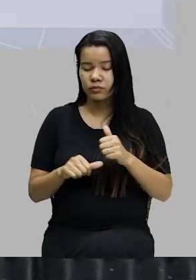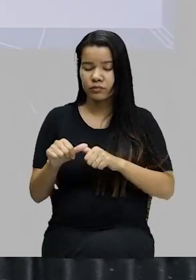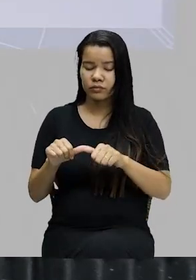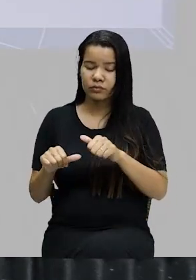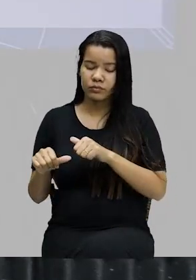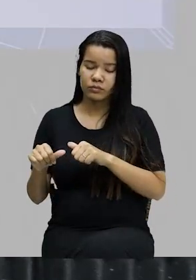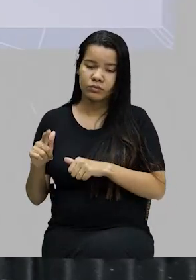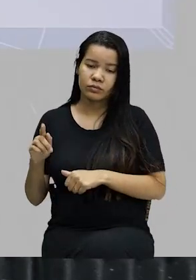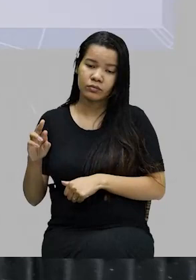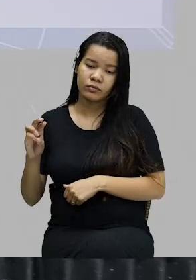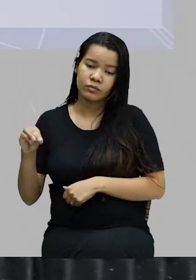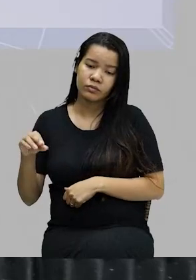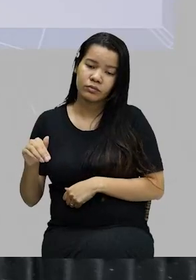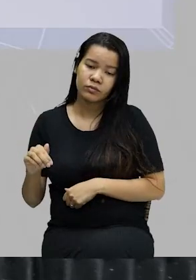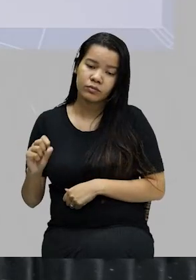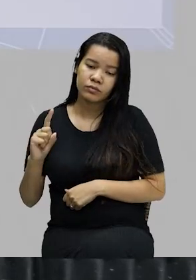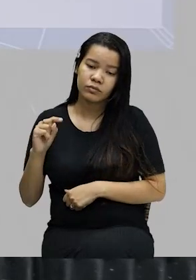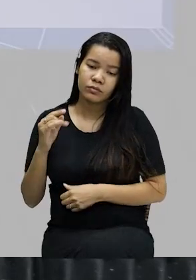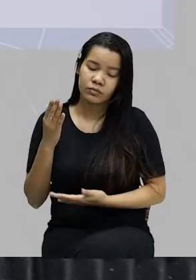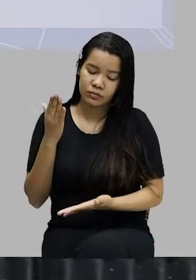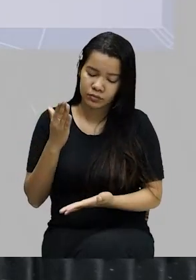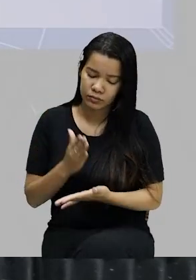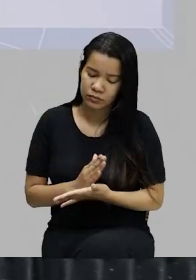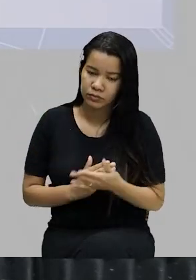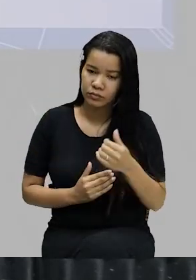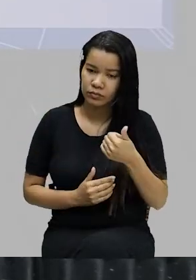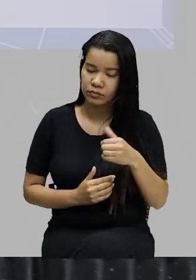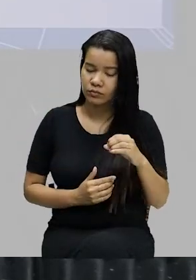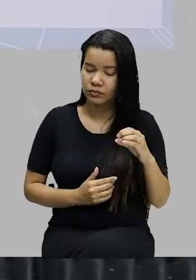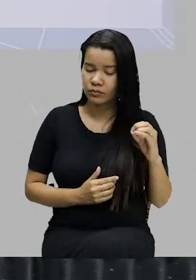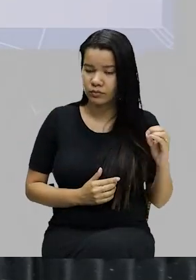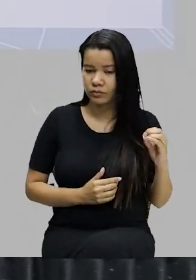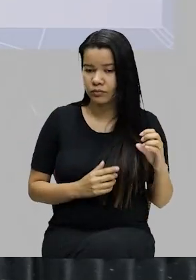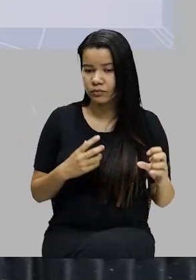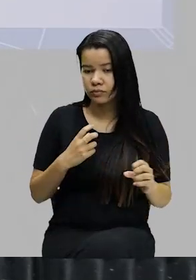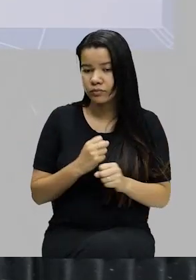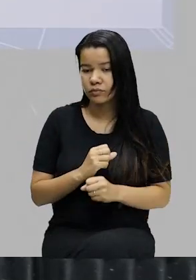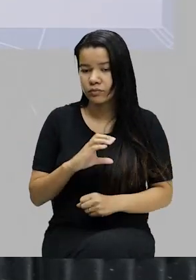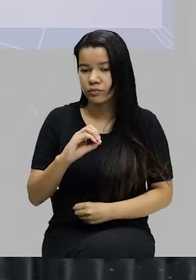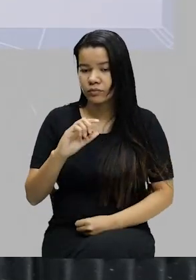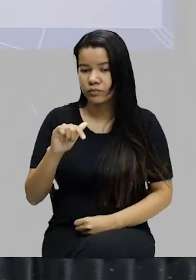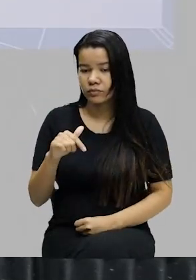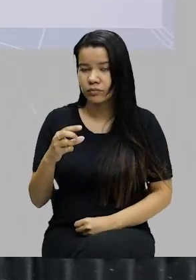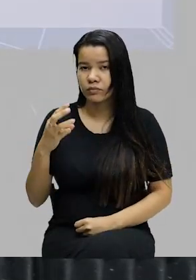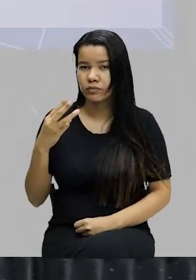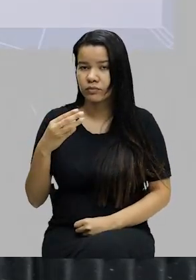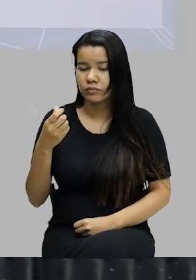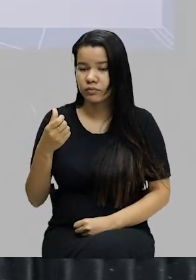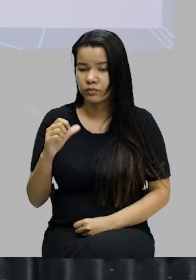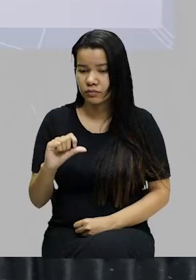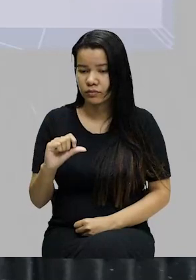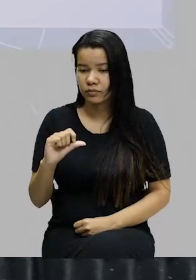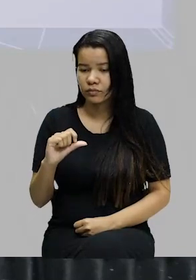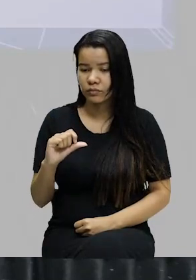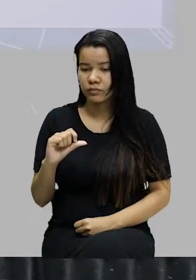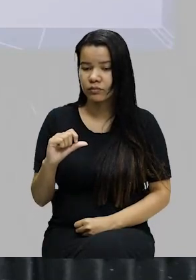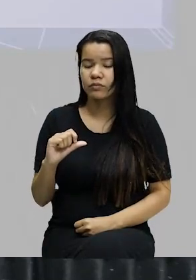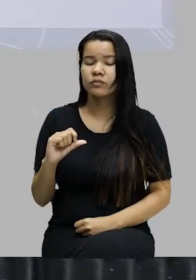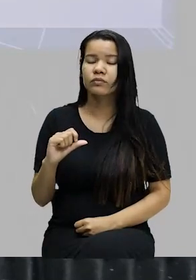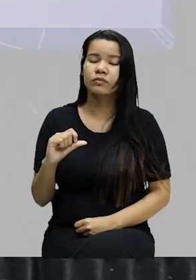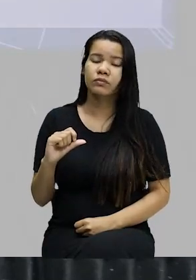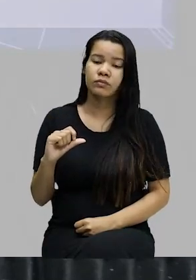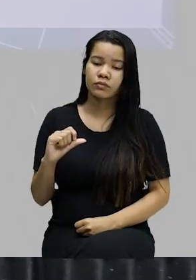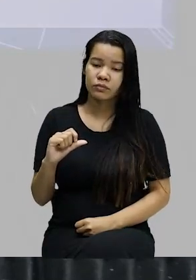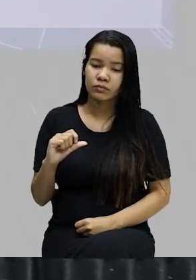1000. Então, 390 dividido por 1000, 0,39. Então, em 0,39